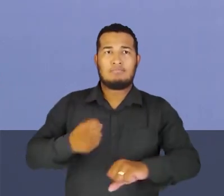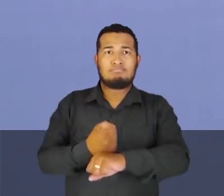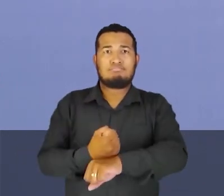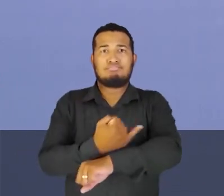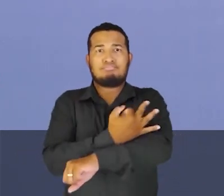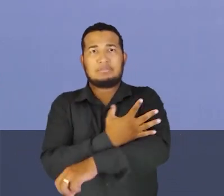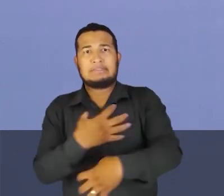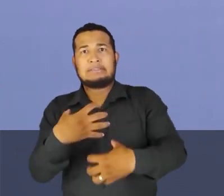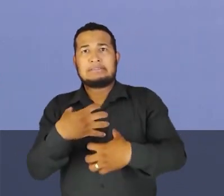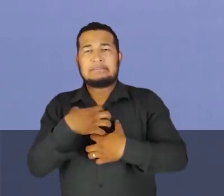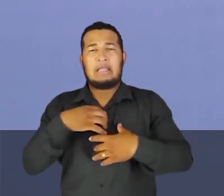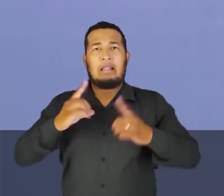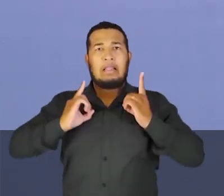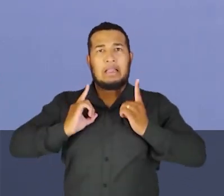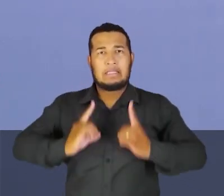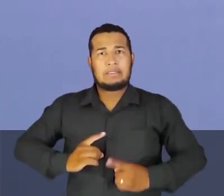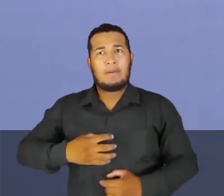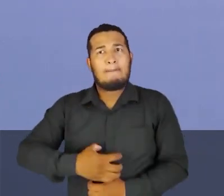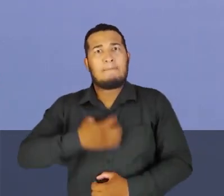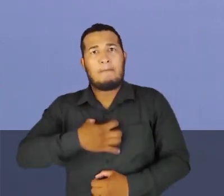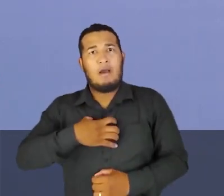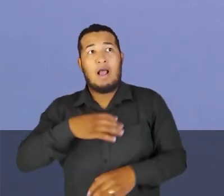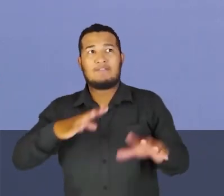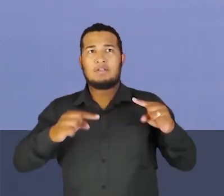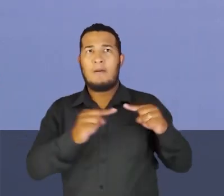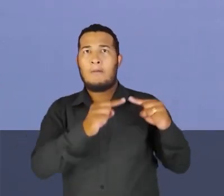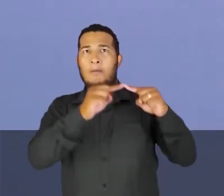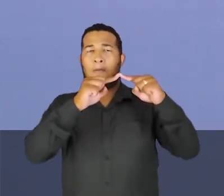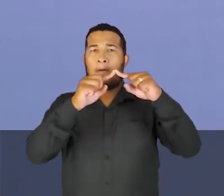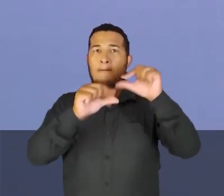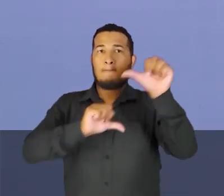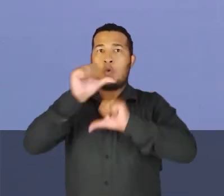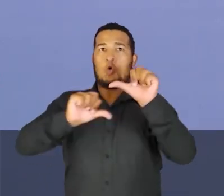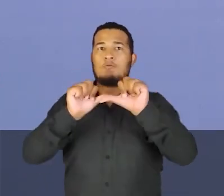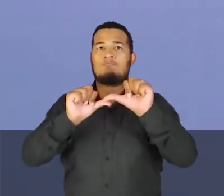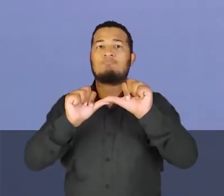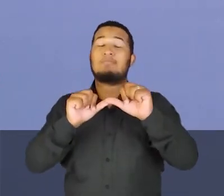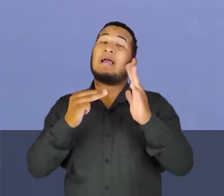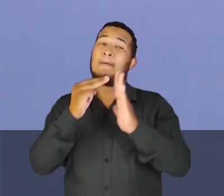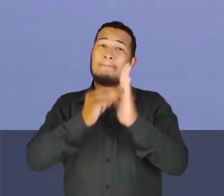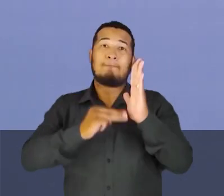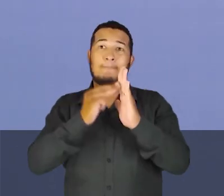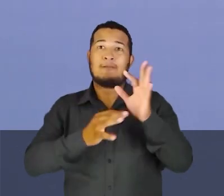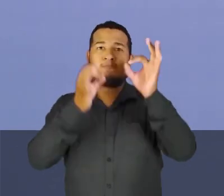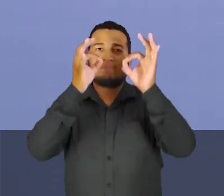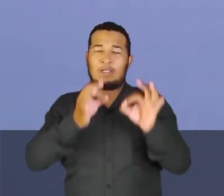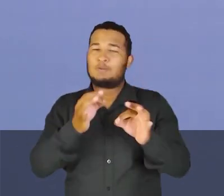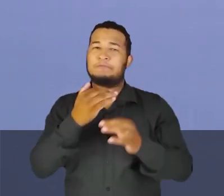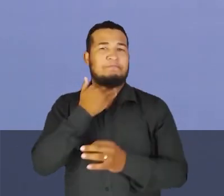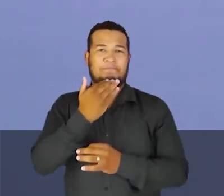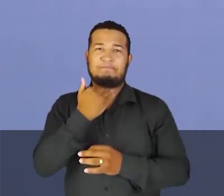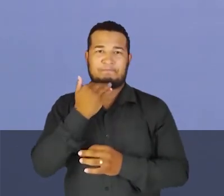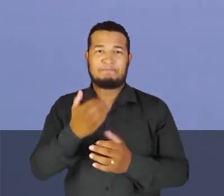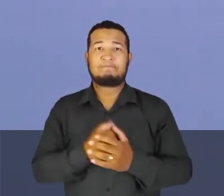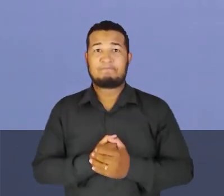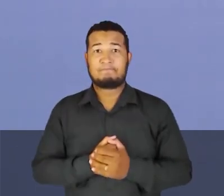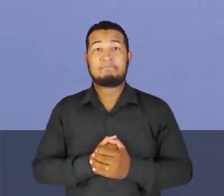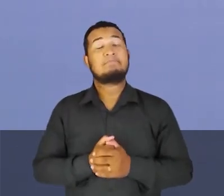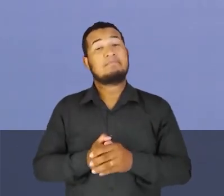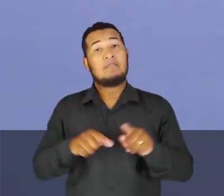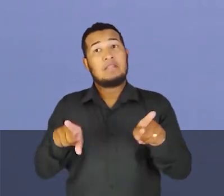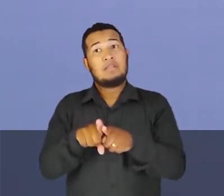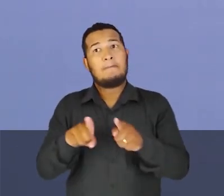até uma depressão, um estresse pode alterar o ciclo menstrual e esse método perder a sua eficiência, ok? Outro